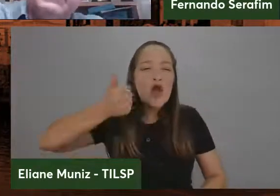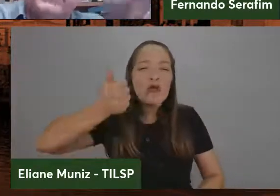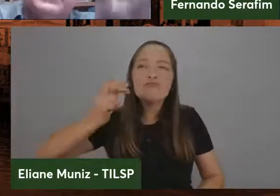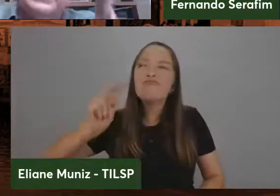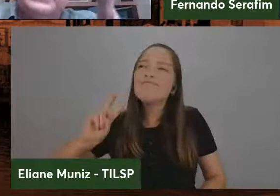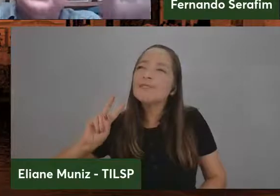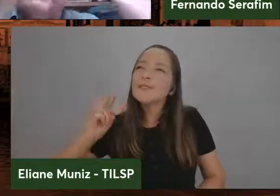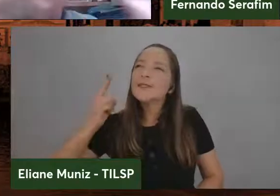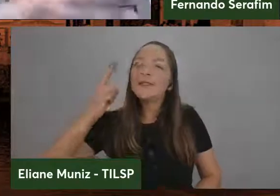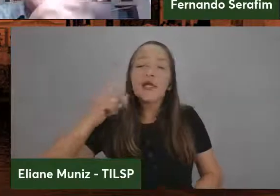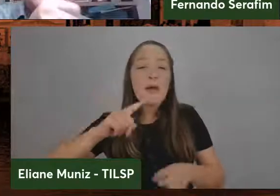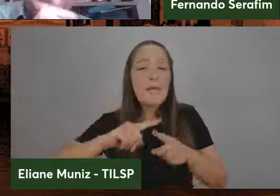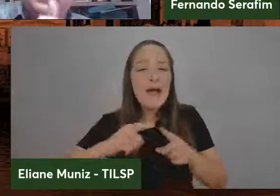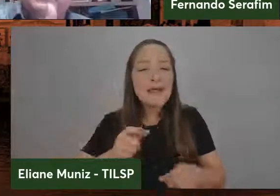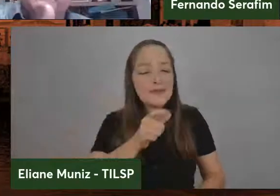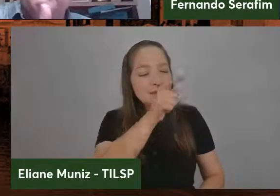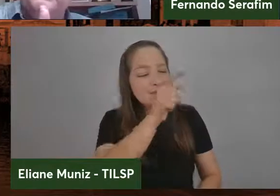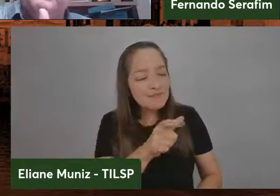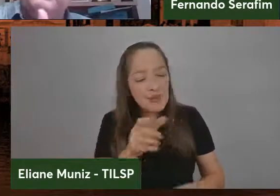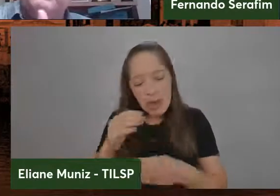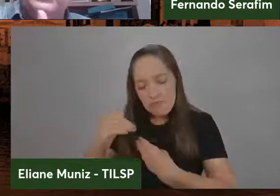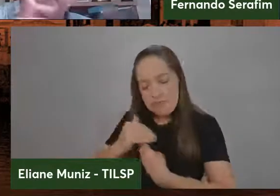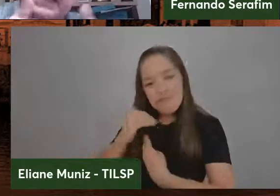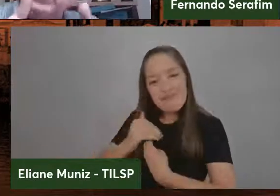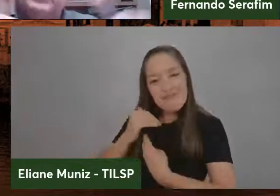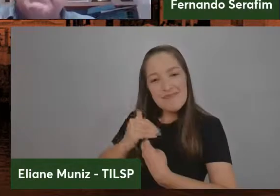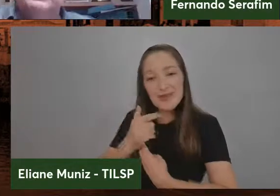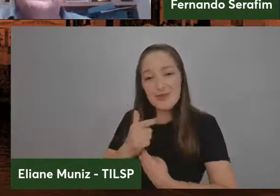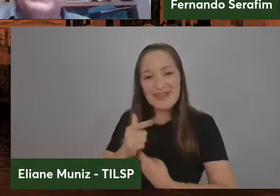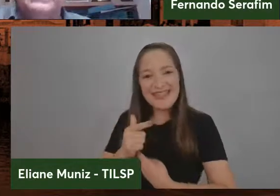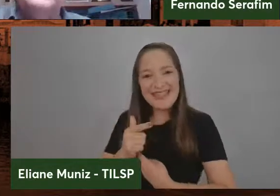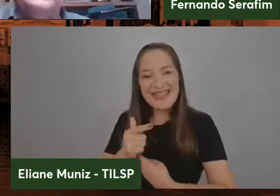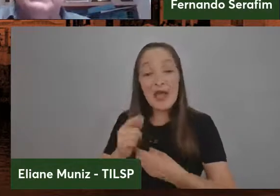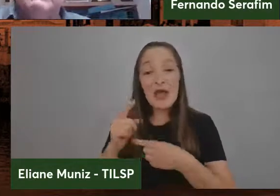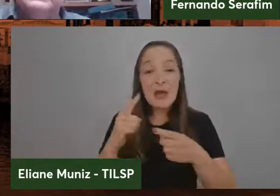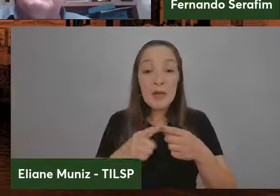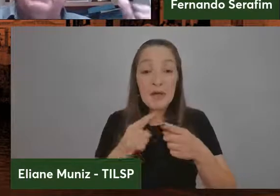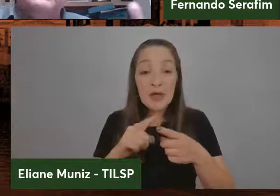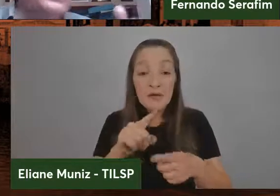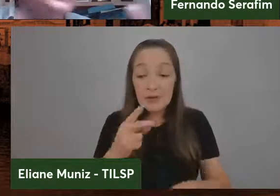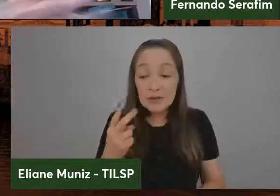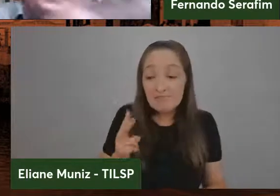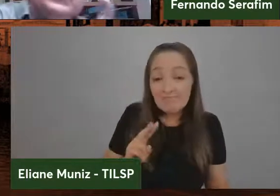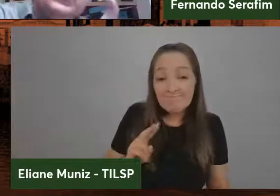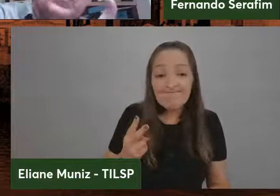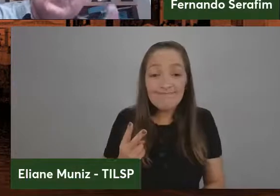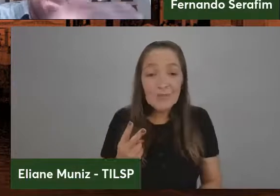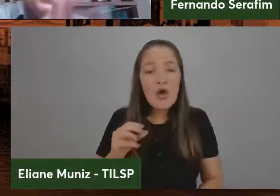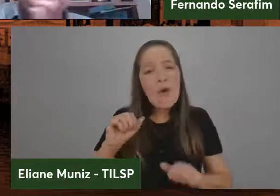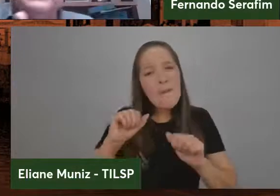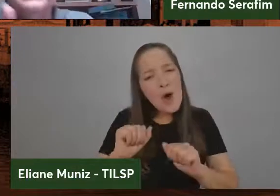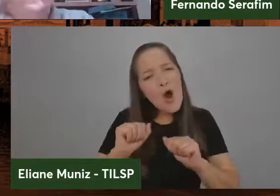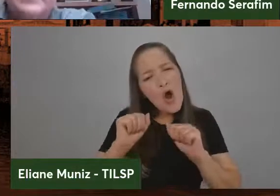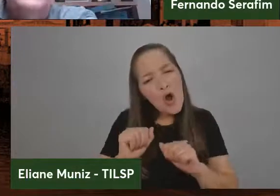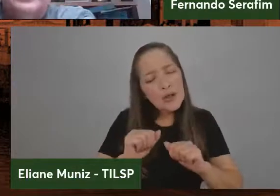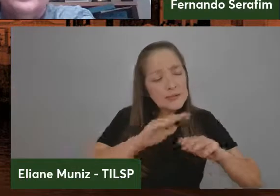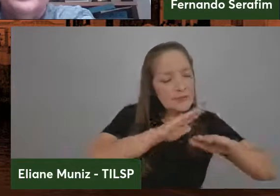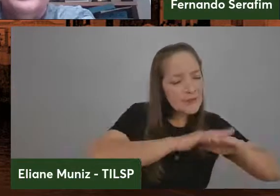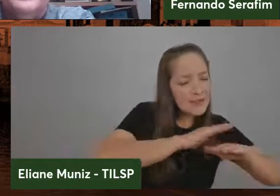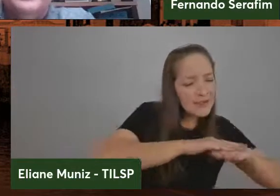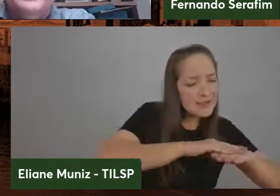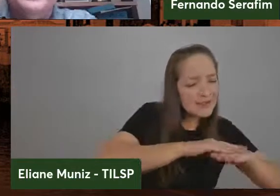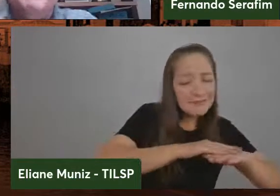falando se deve fazer isso, deve aquilo. Porque na sua ambiguidade, você pode fazer isso ou pode fazer